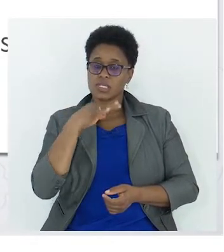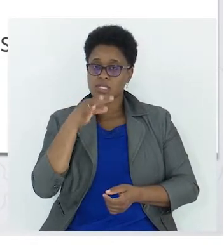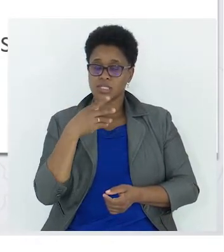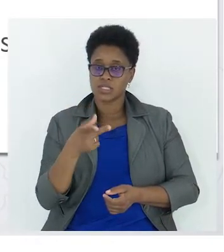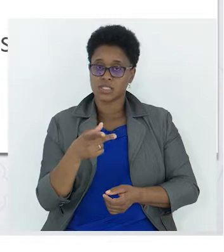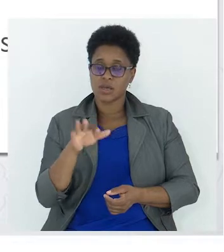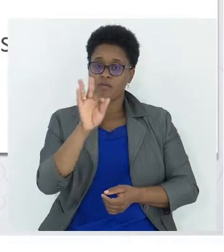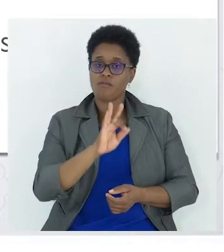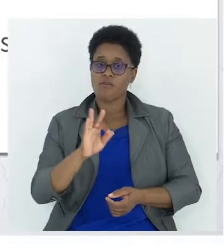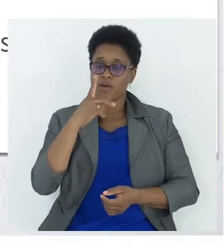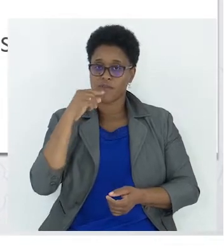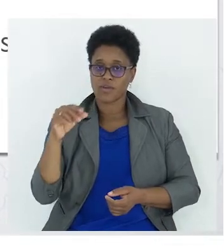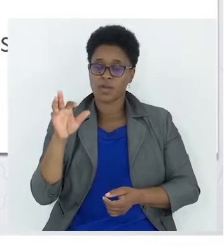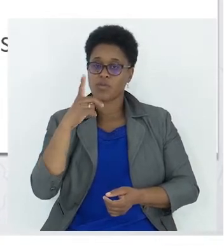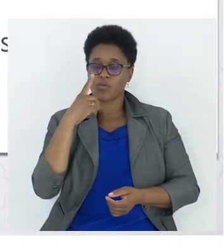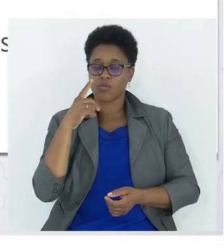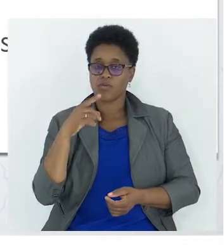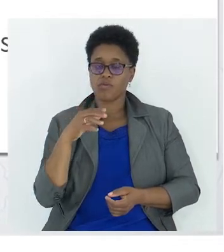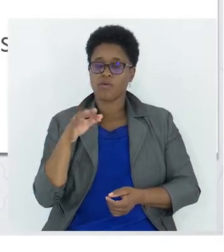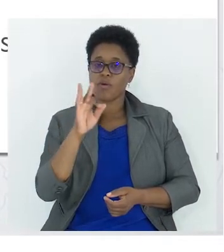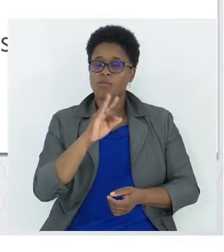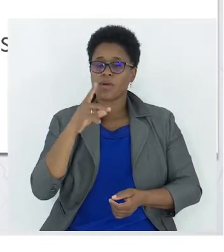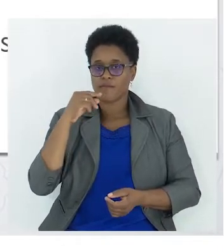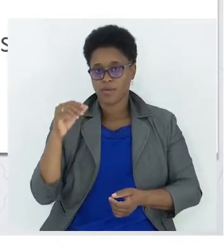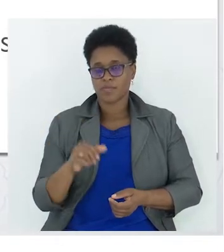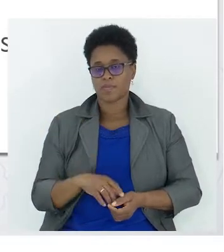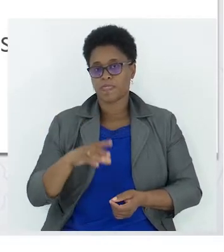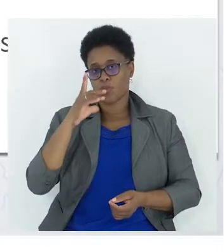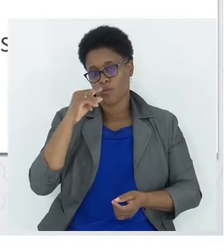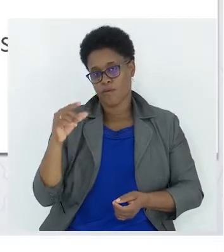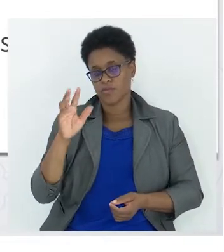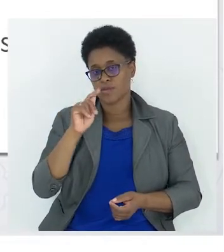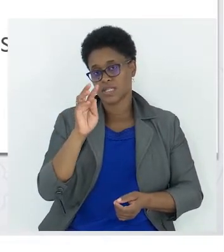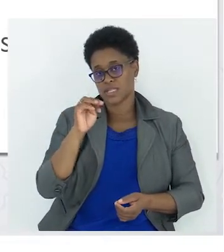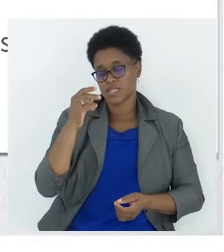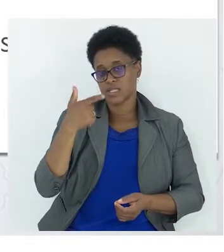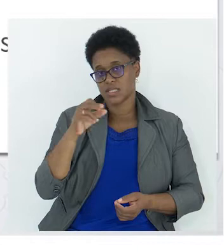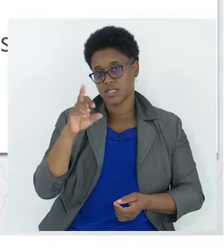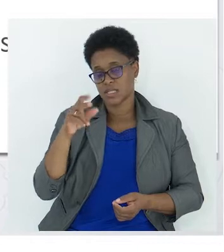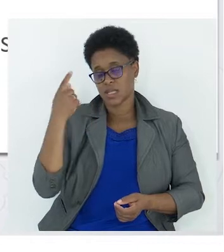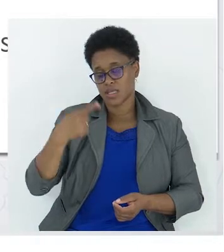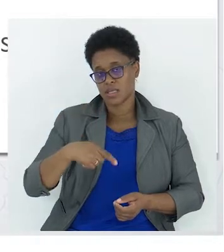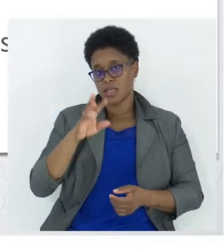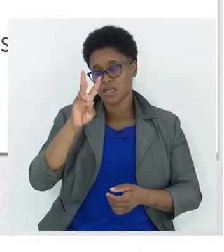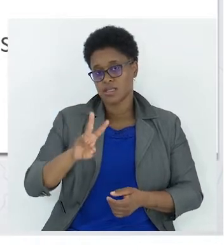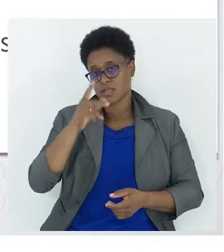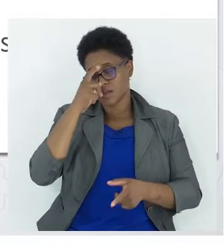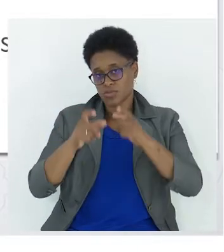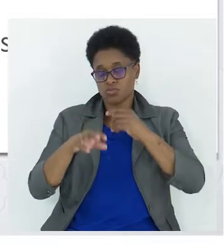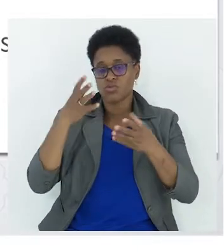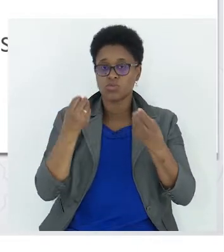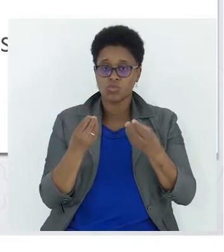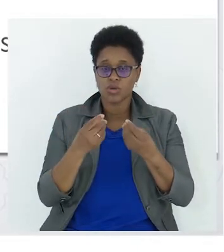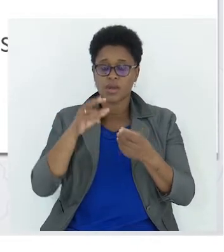diz forma verbal do verbo estar, ok? Forma verbal do verbo estar, terceira pessoa do plural, presente do